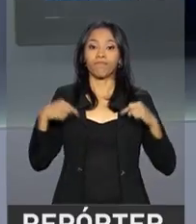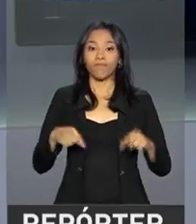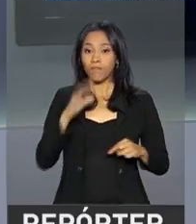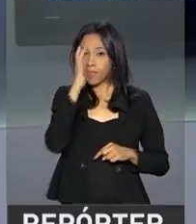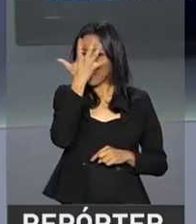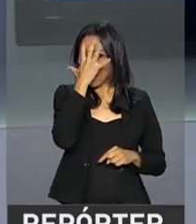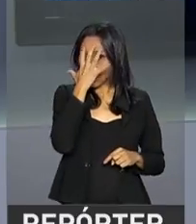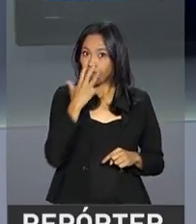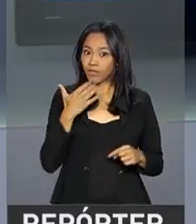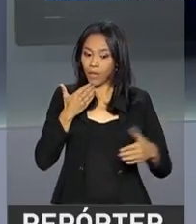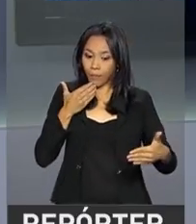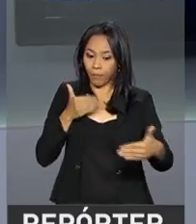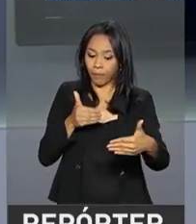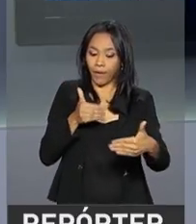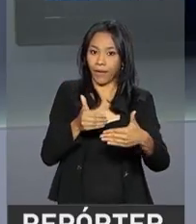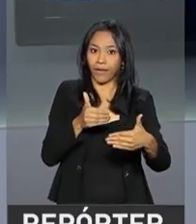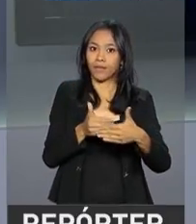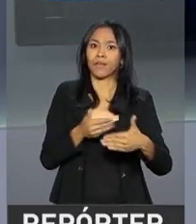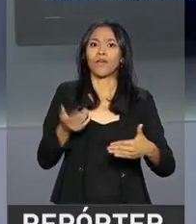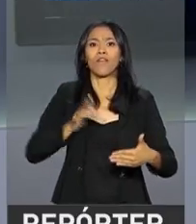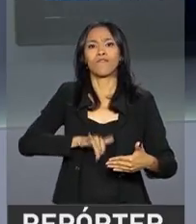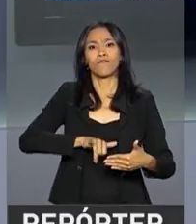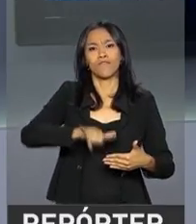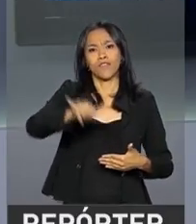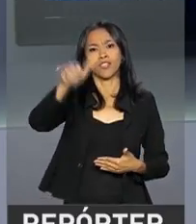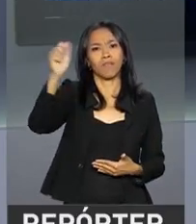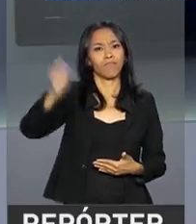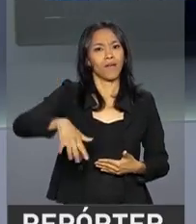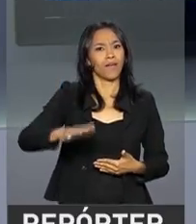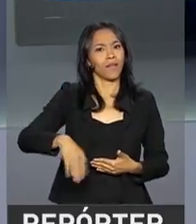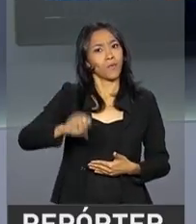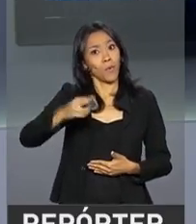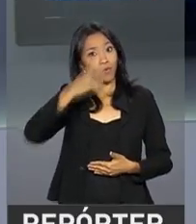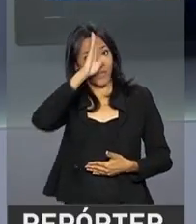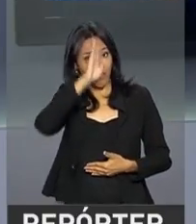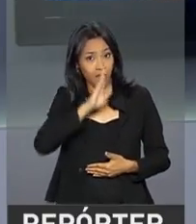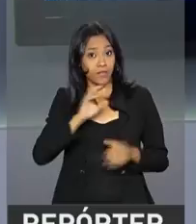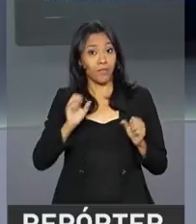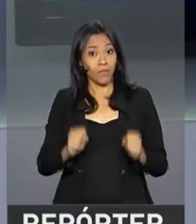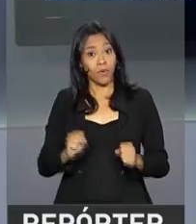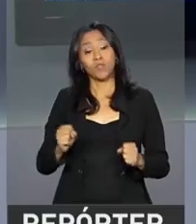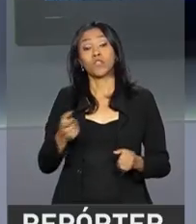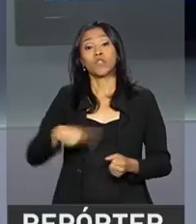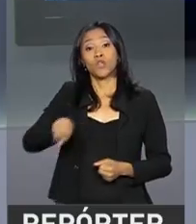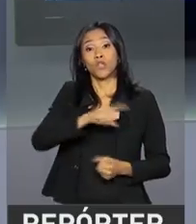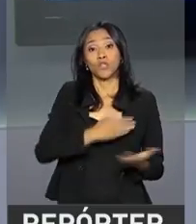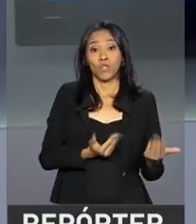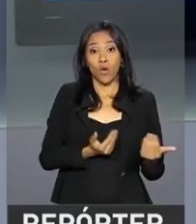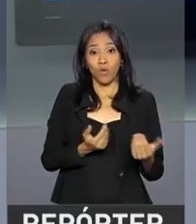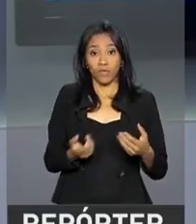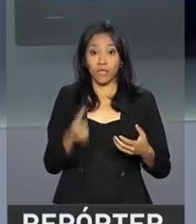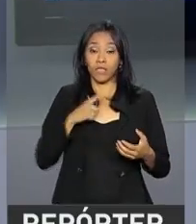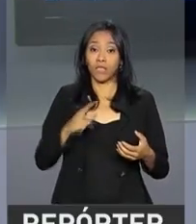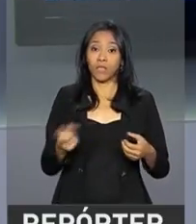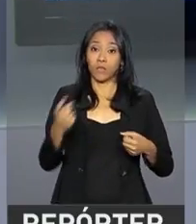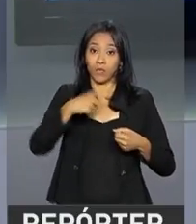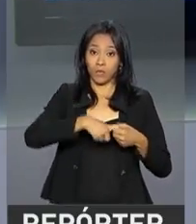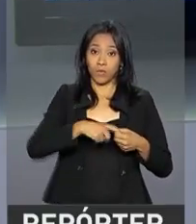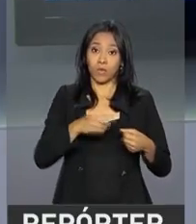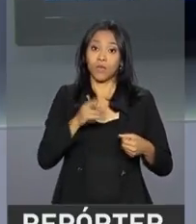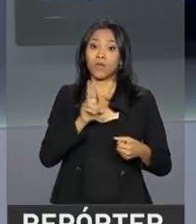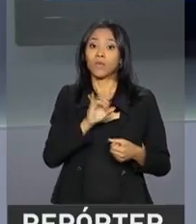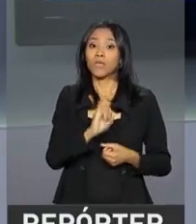com ele a possibilidade de viajar mais barato ou até de graça jovens cadastrados no id jovem tem direito a desconto